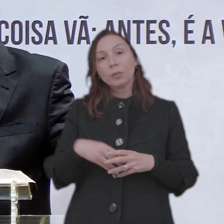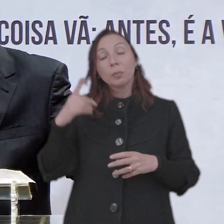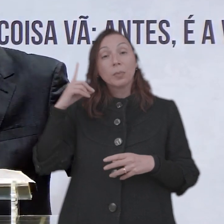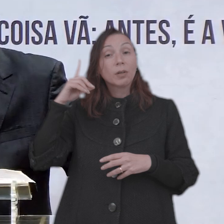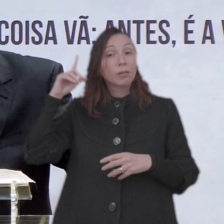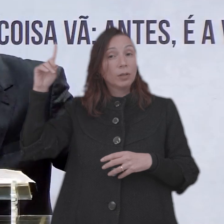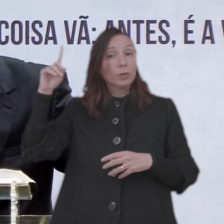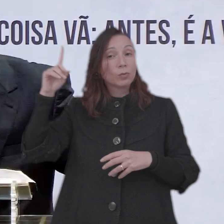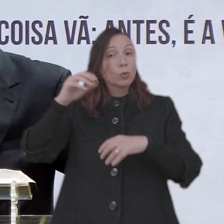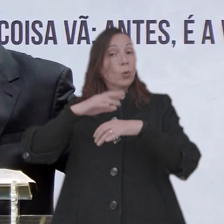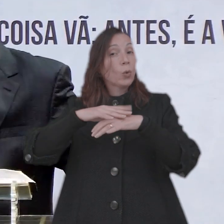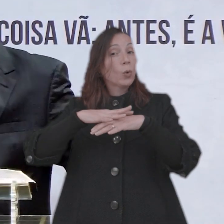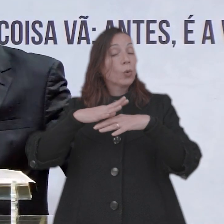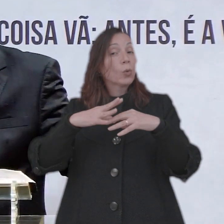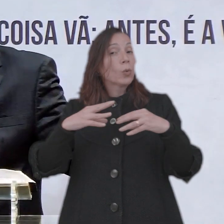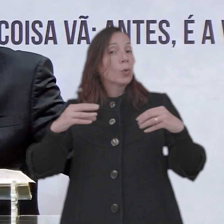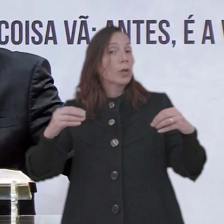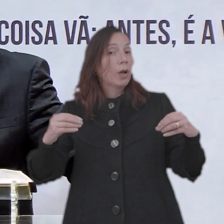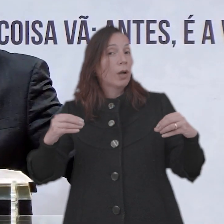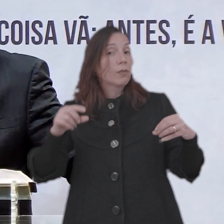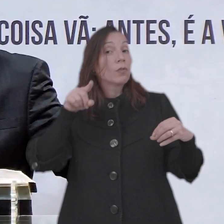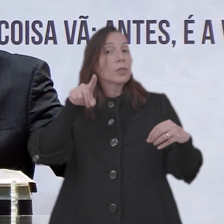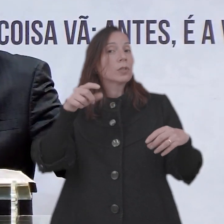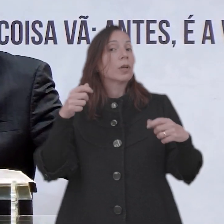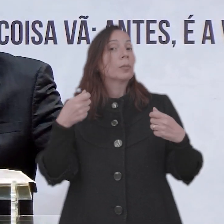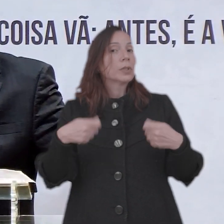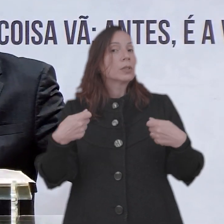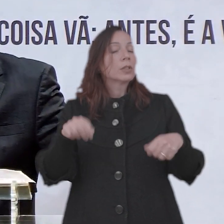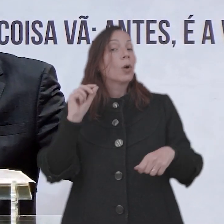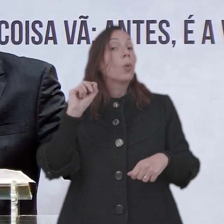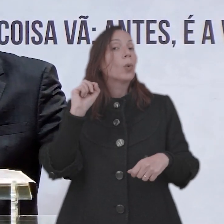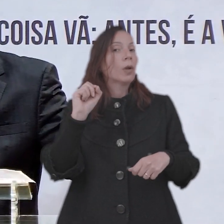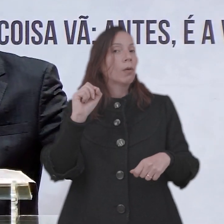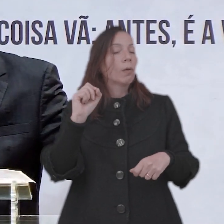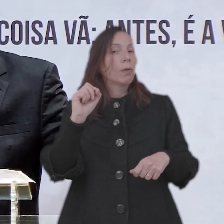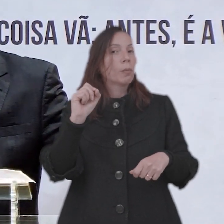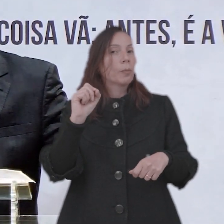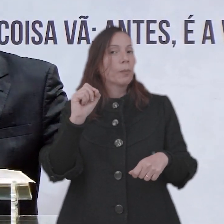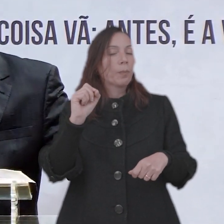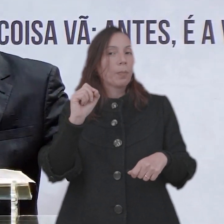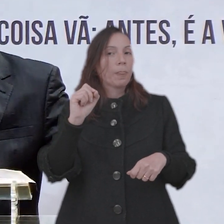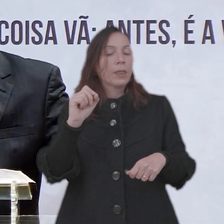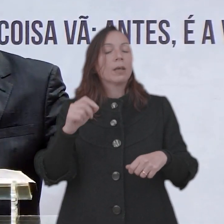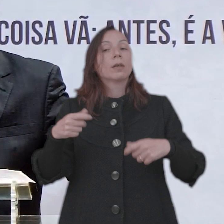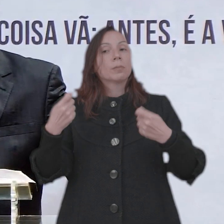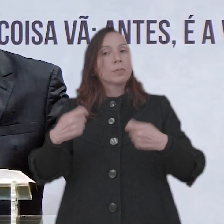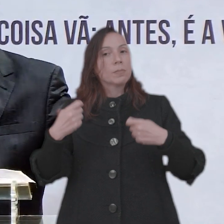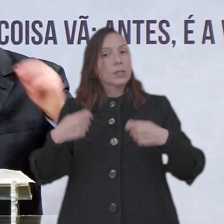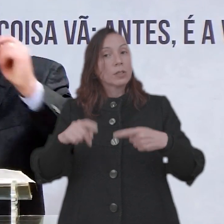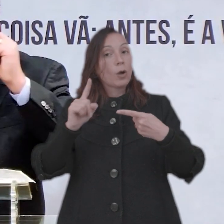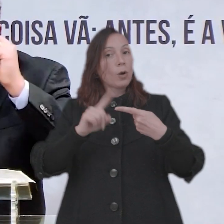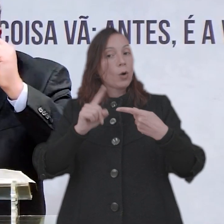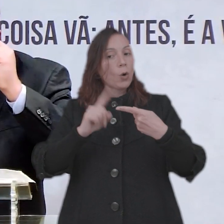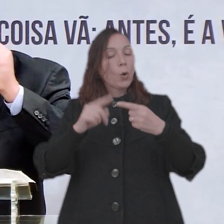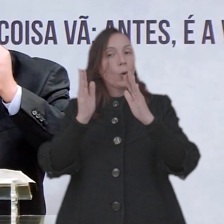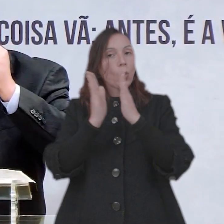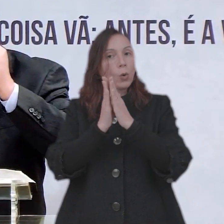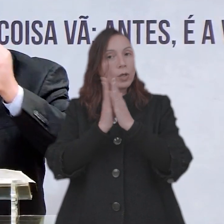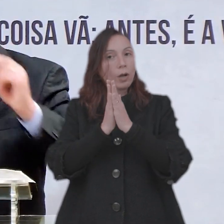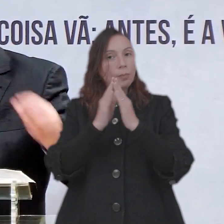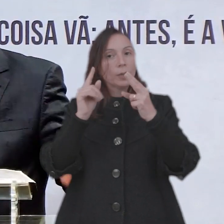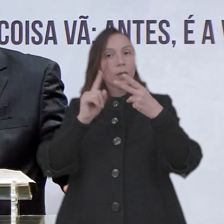você precisa orar, você precisa se apropriar das promessas de